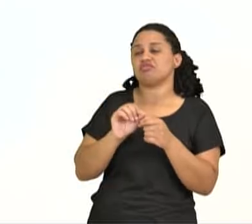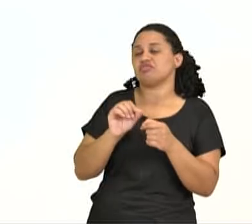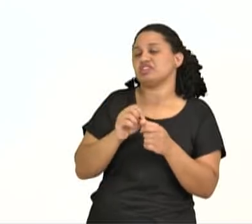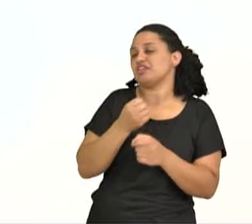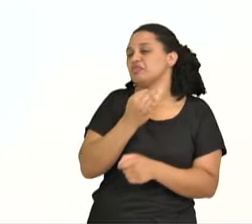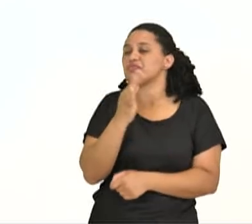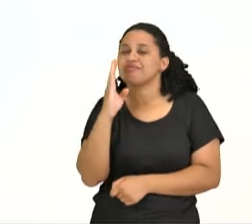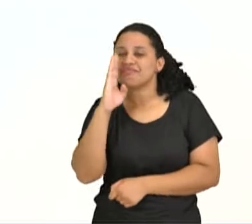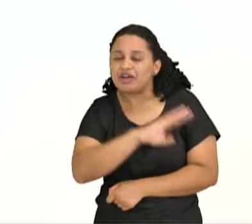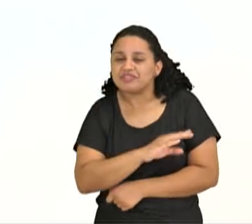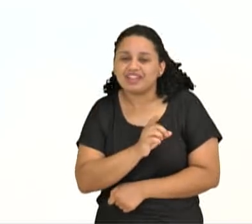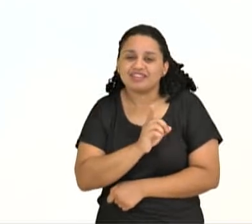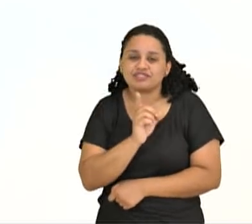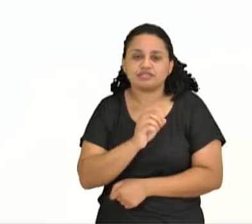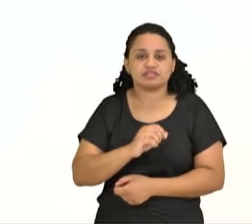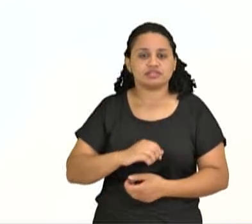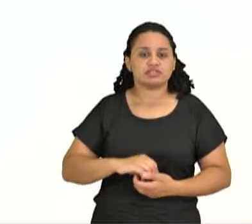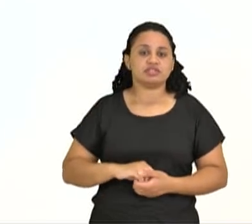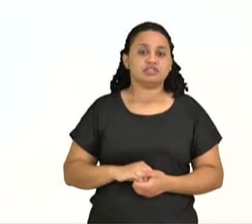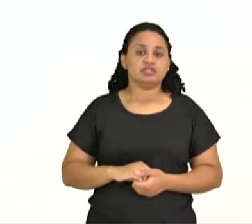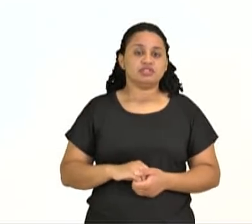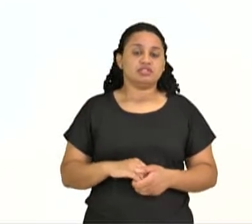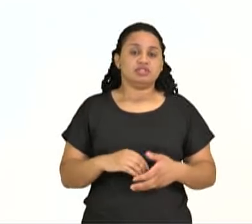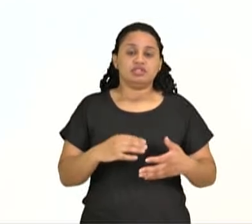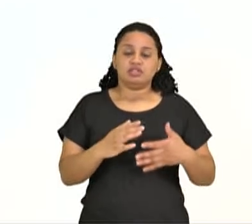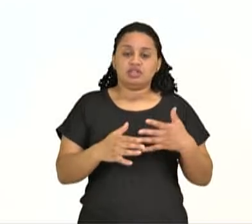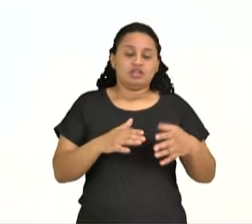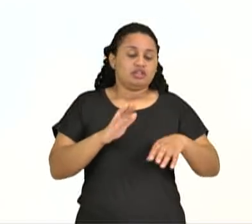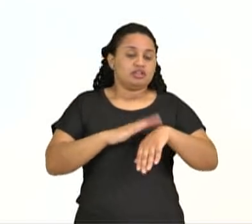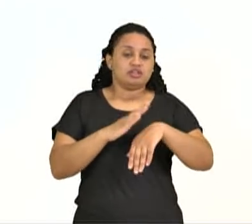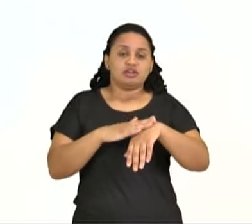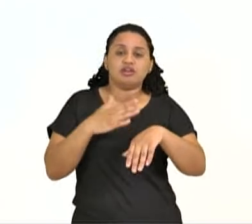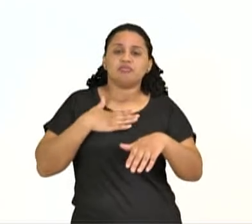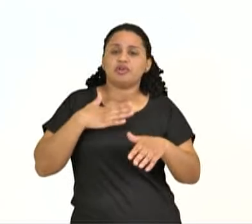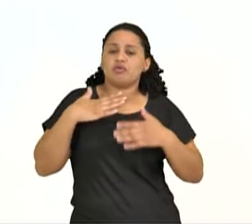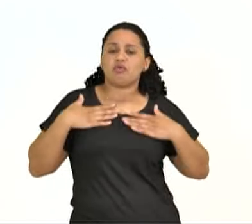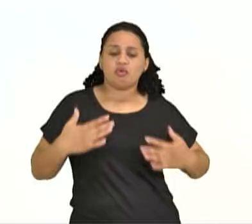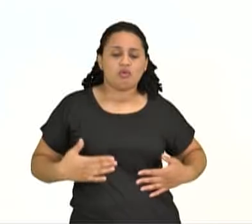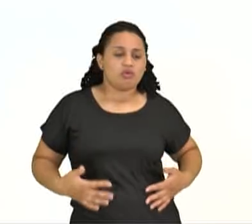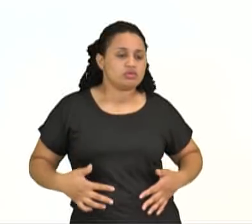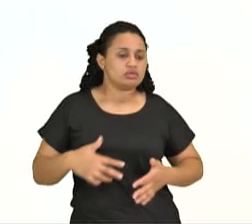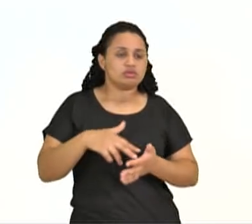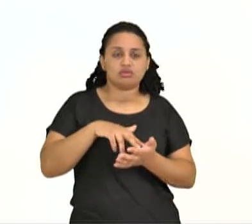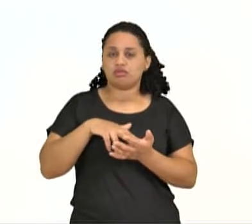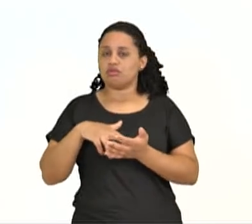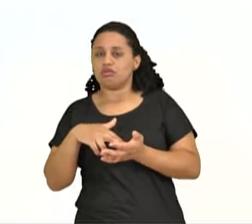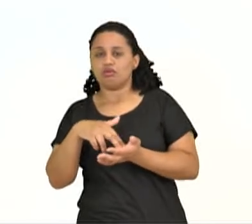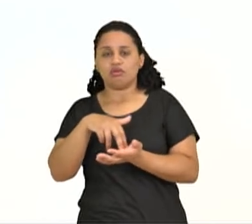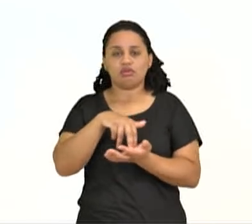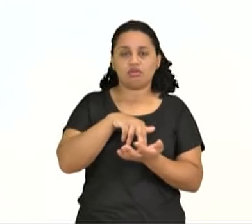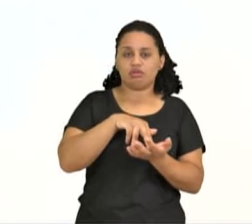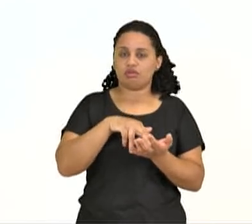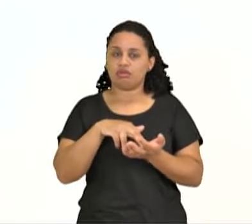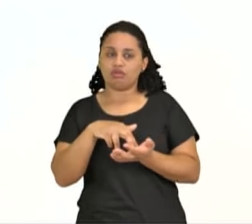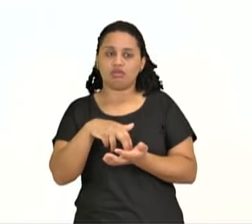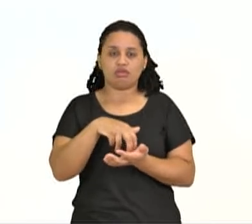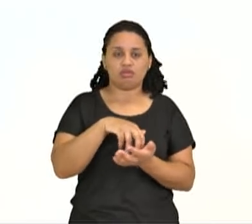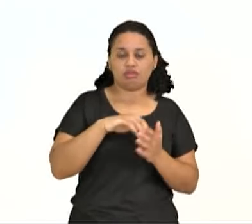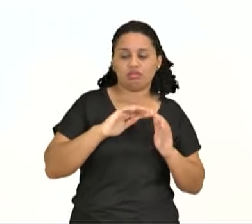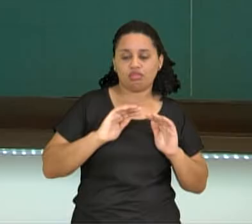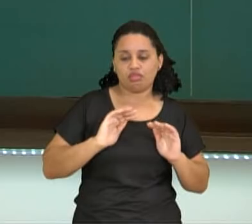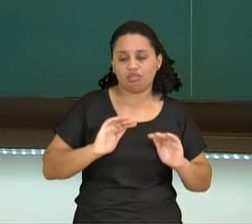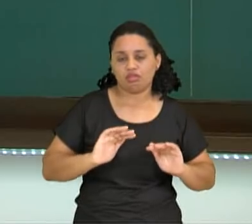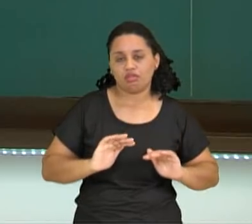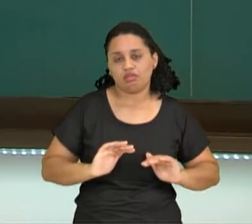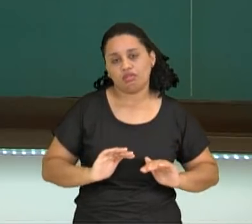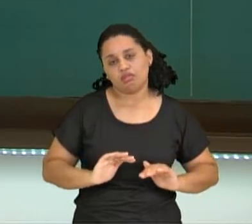umas maldades. Né? Nesse instante, o meu corpo sucumbiu, quer dizer o quê? Ele